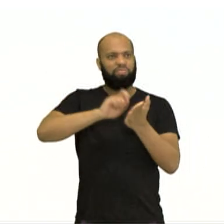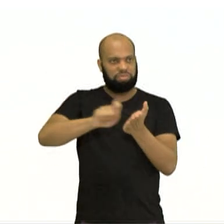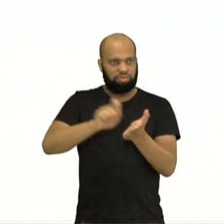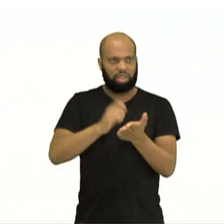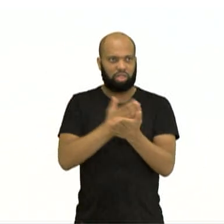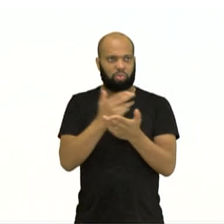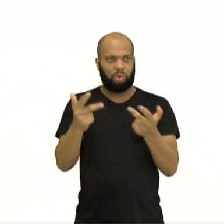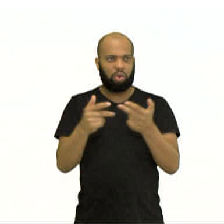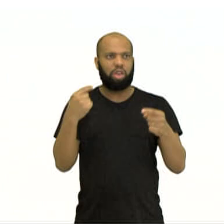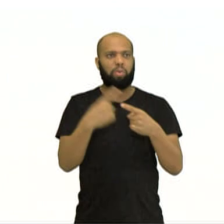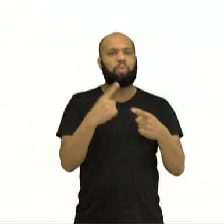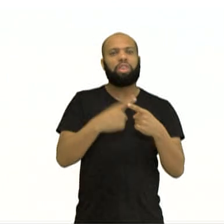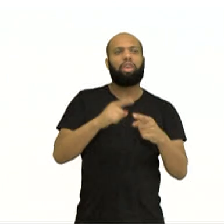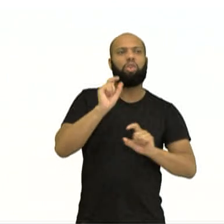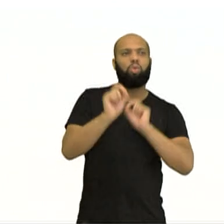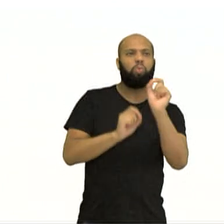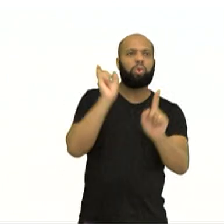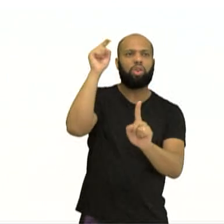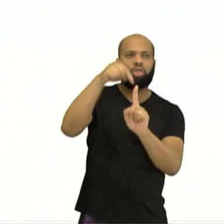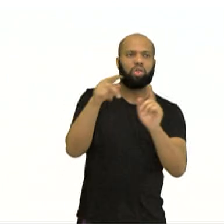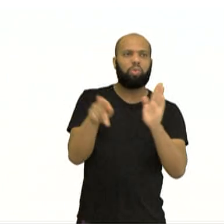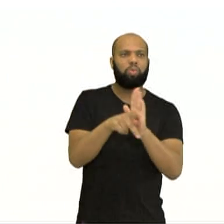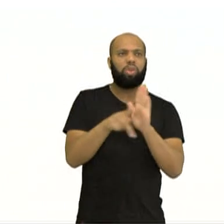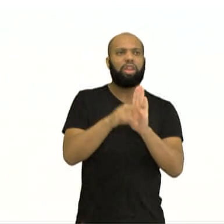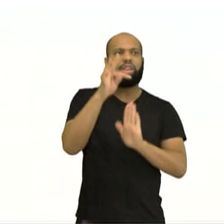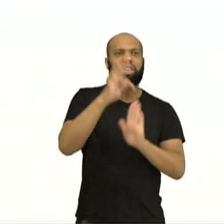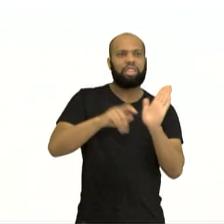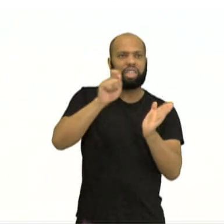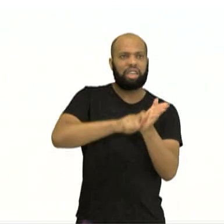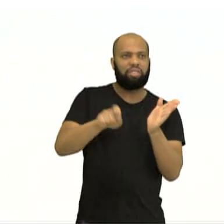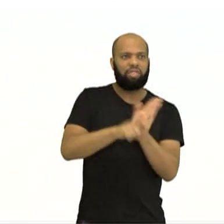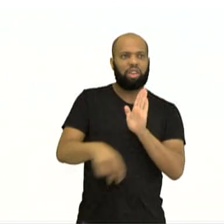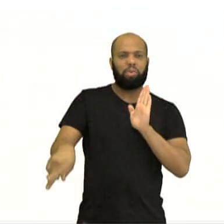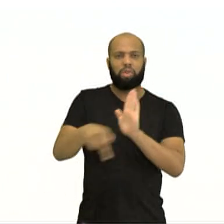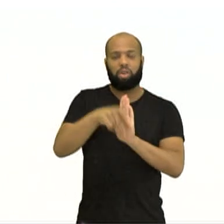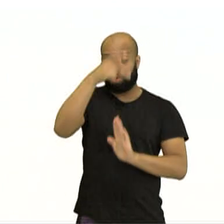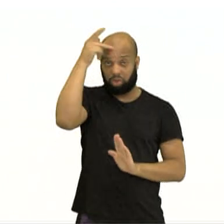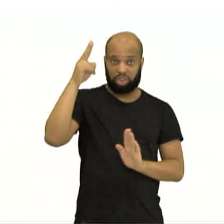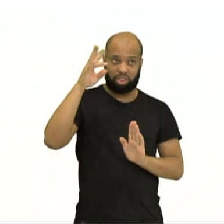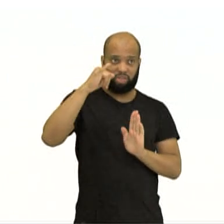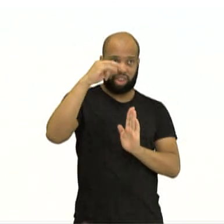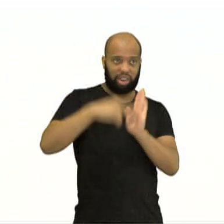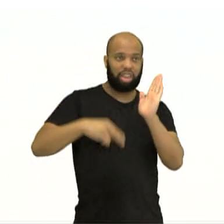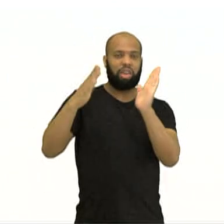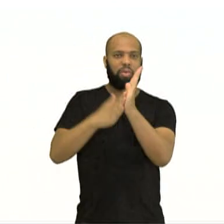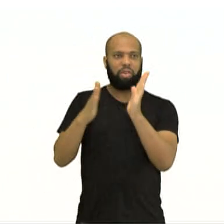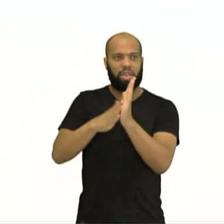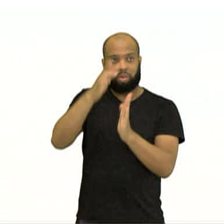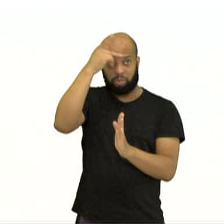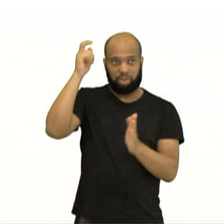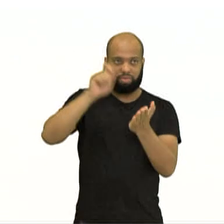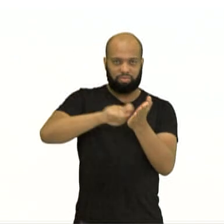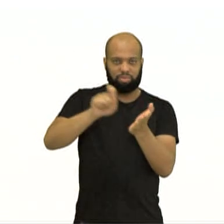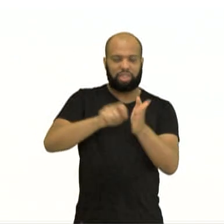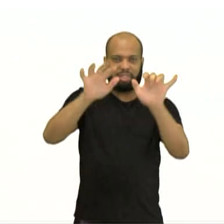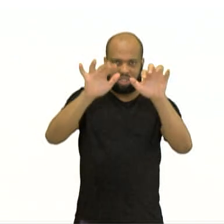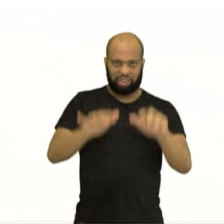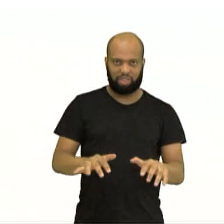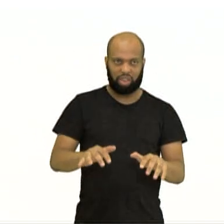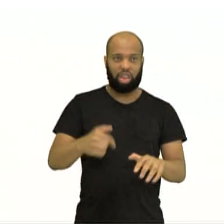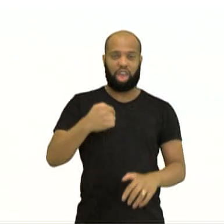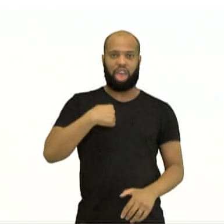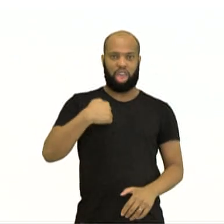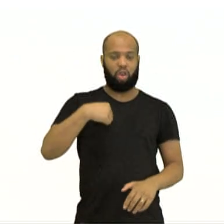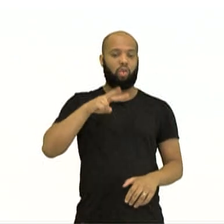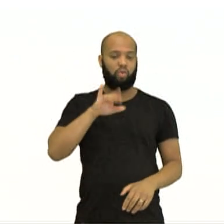seria explicar o assunto pros leitores, então, palmas pro jornalista. Fica aí, eu